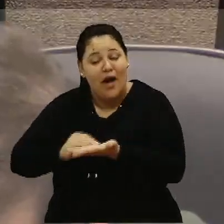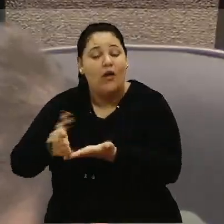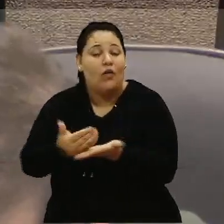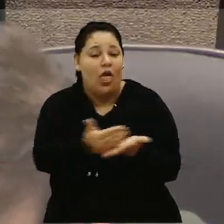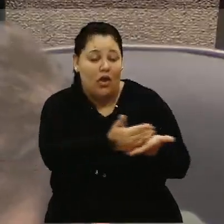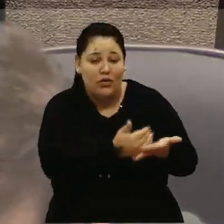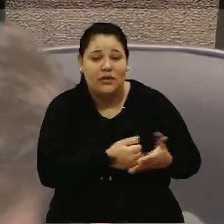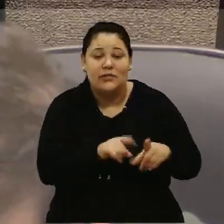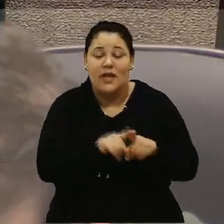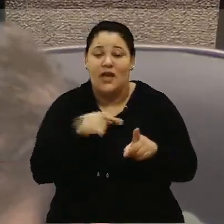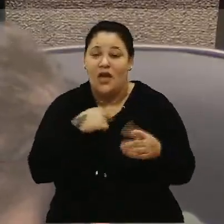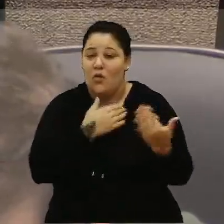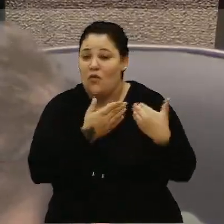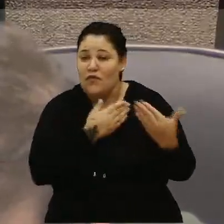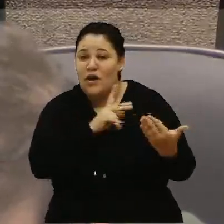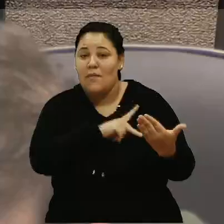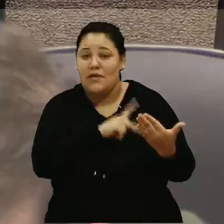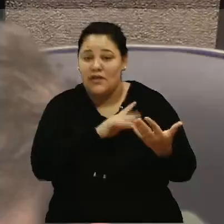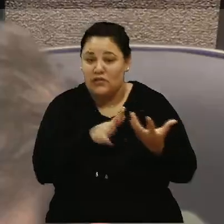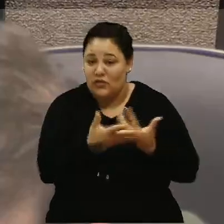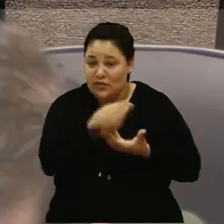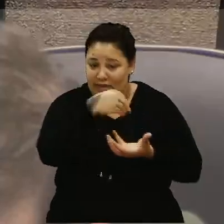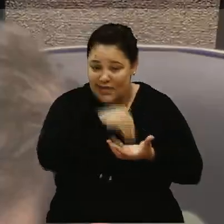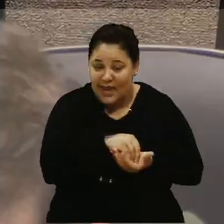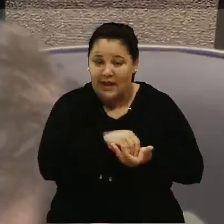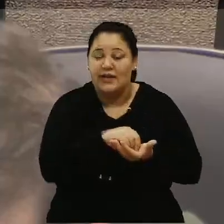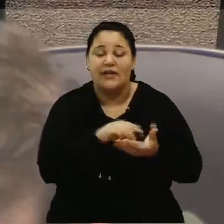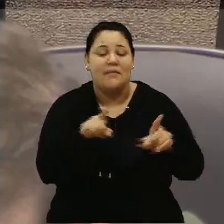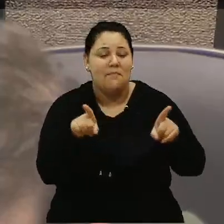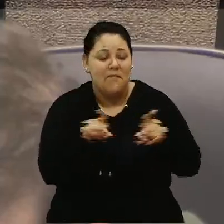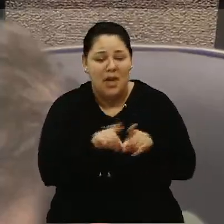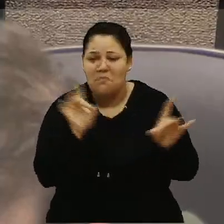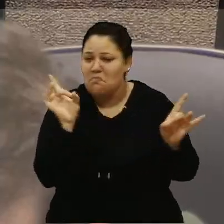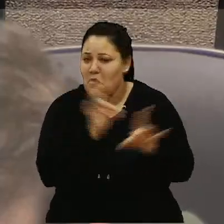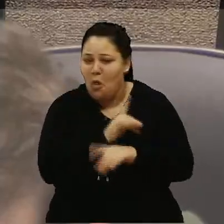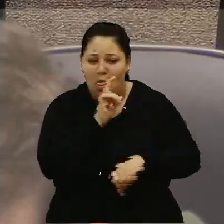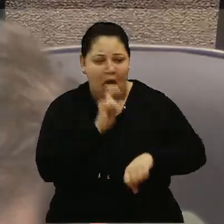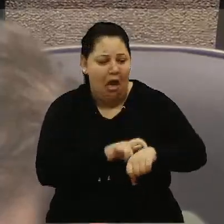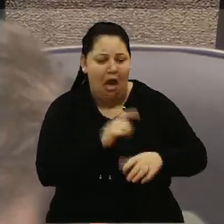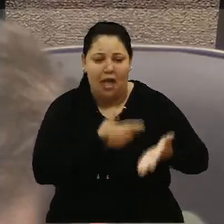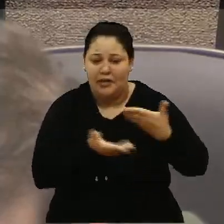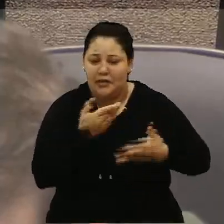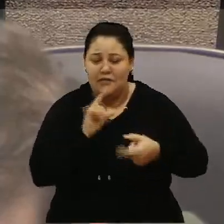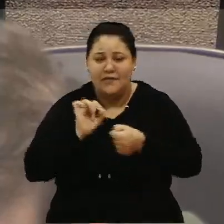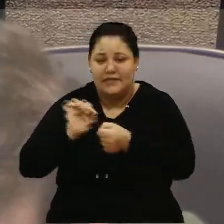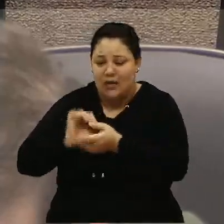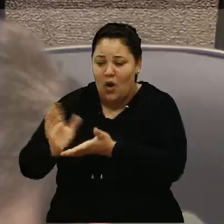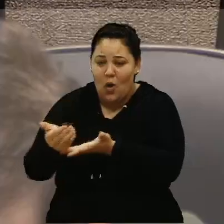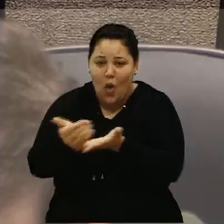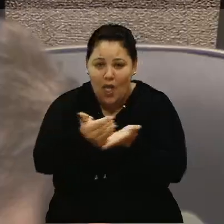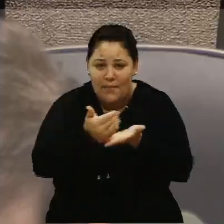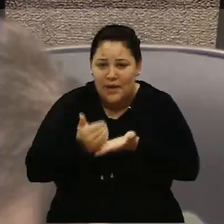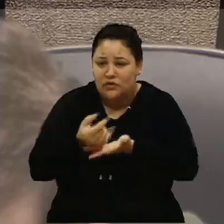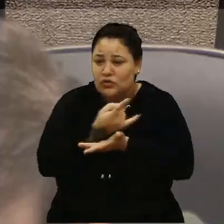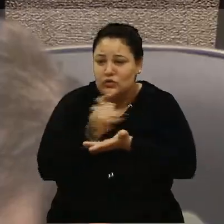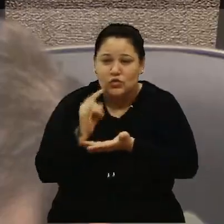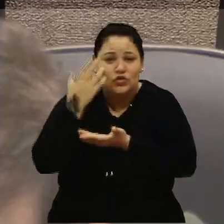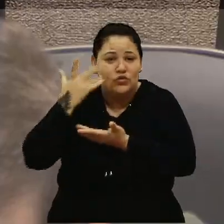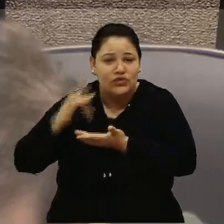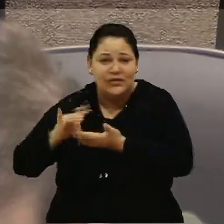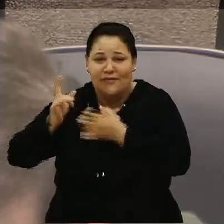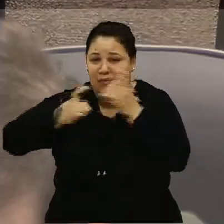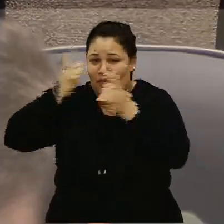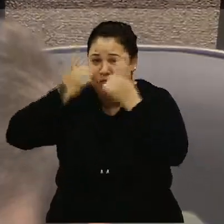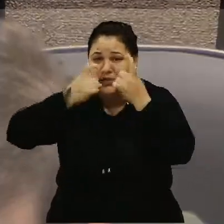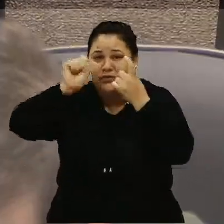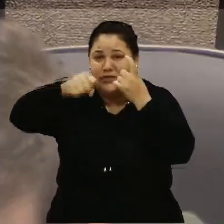com a presidente da Codeca, prontamente nos atendeu, foi lá fazer o recolhimento dos rejeitos daqueles últimos dias que estava preocupando, sim,